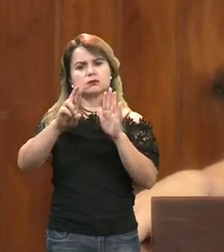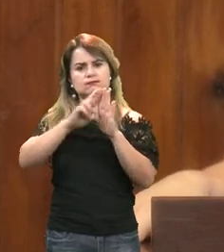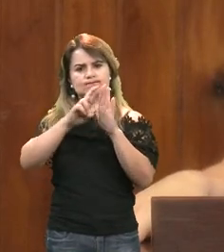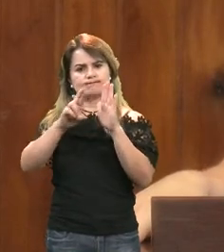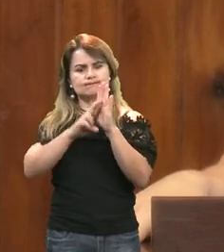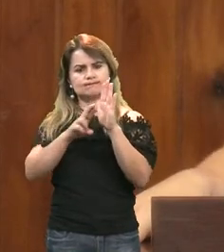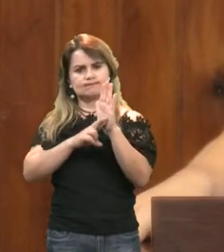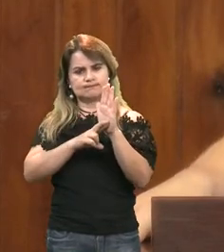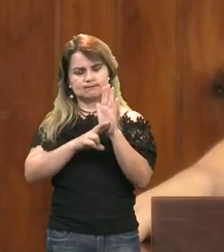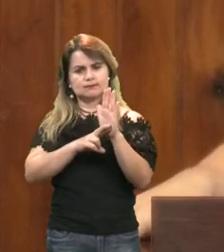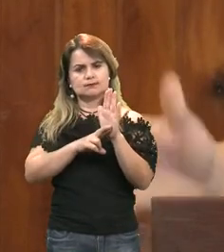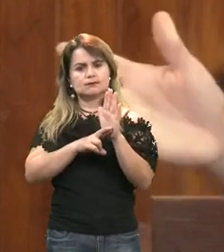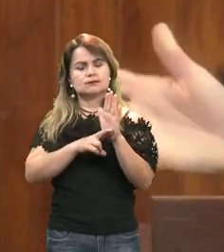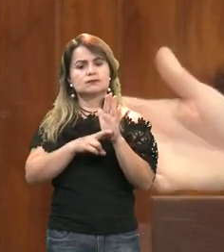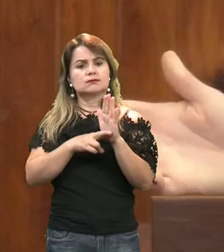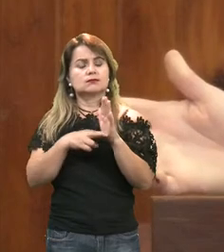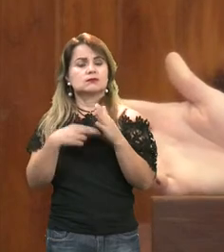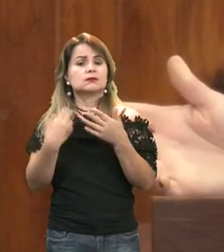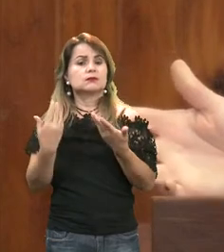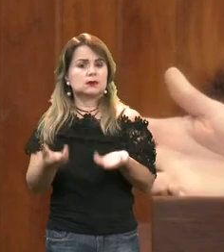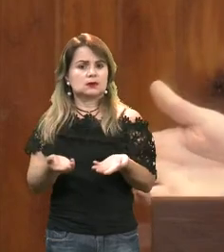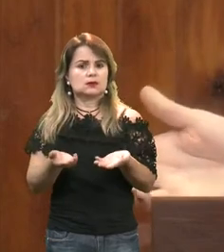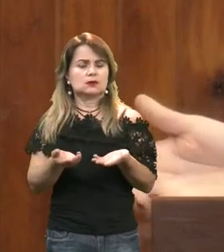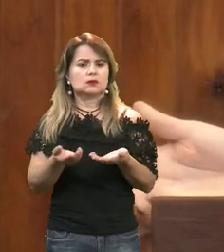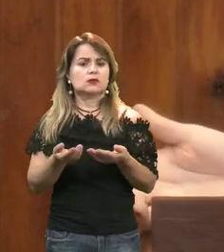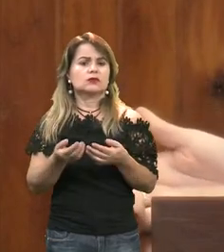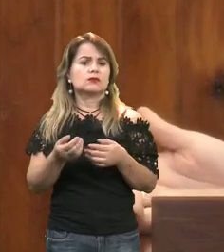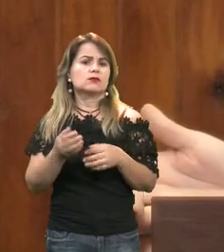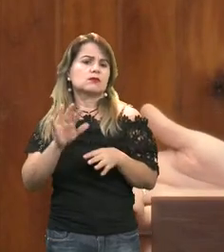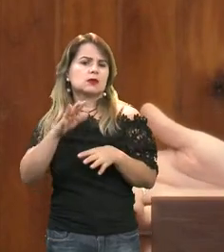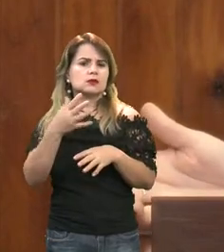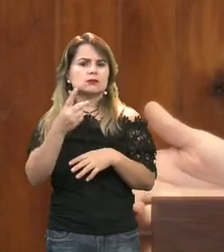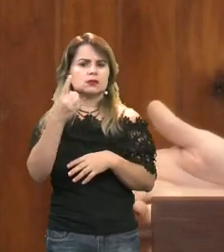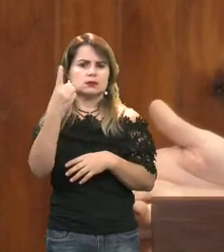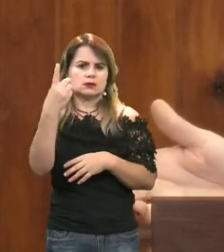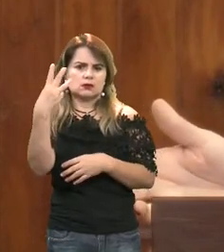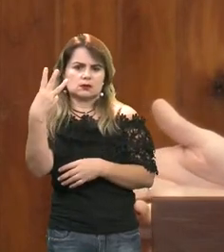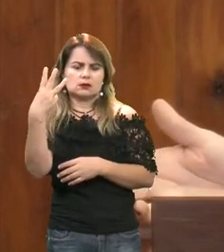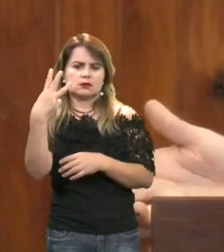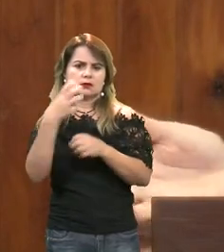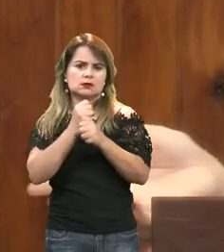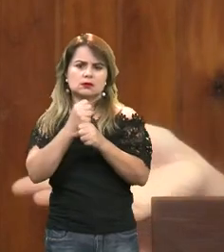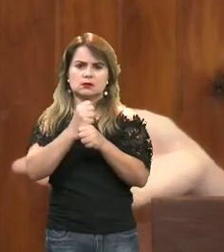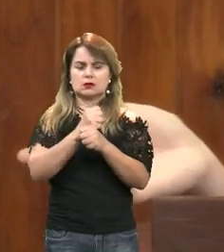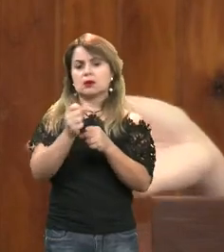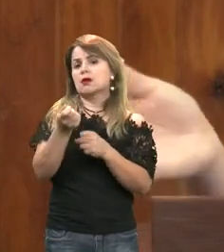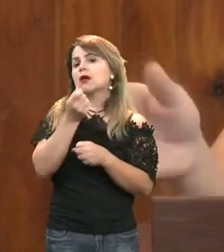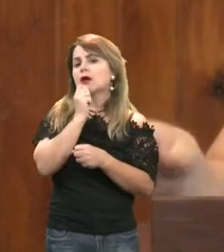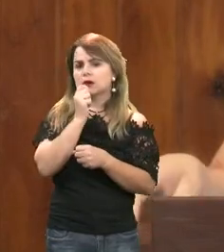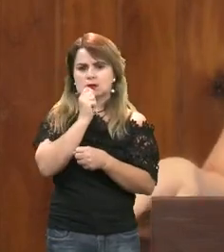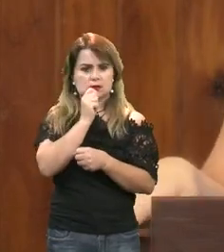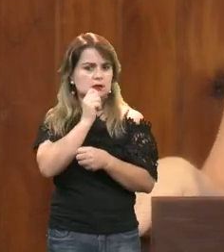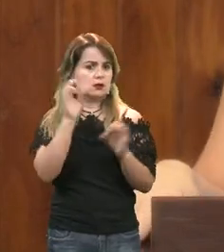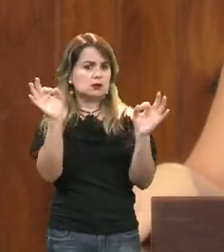Regulamentação essa que faz pelo menos 13 anos que não é feita.